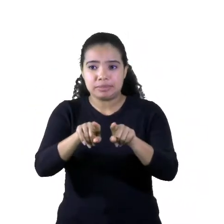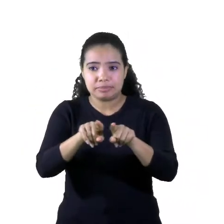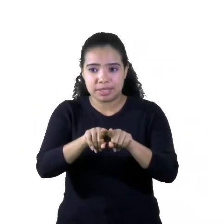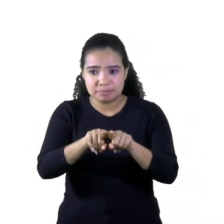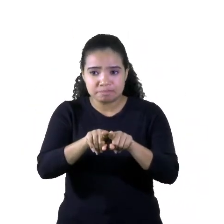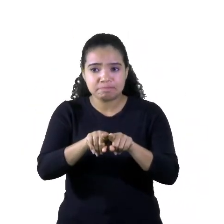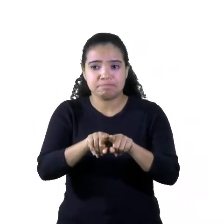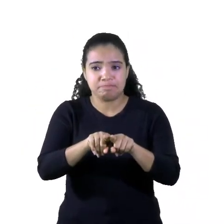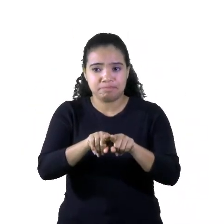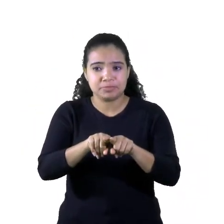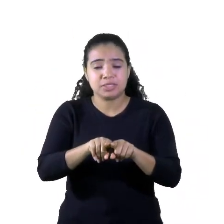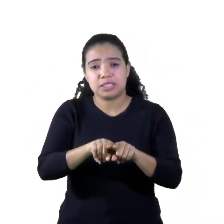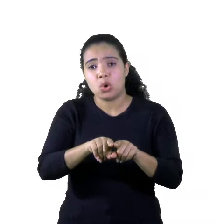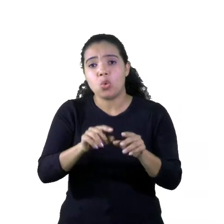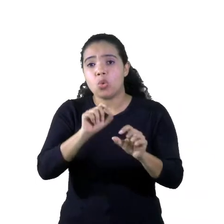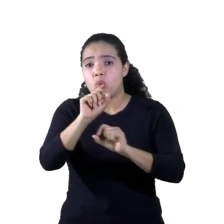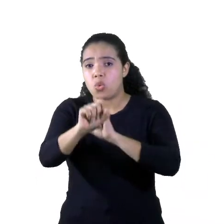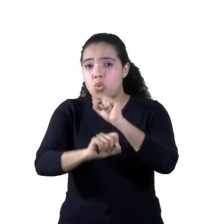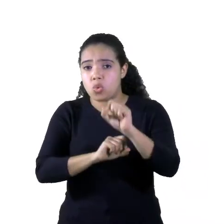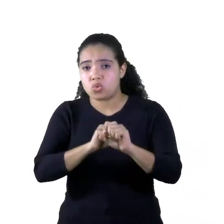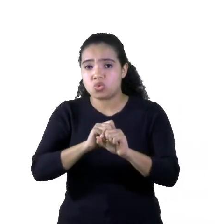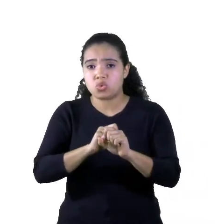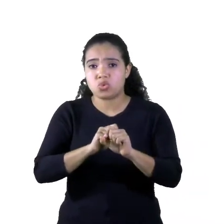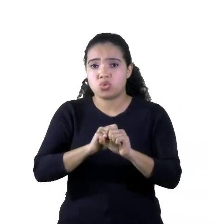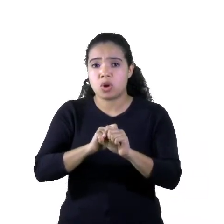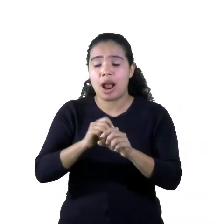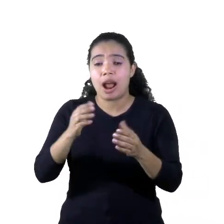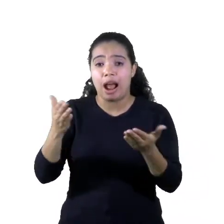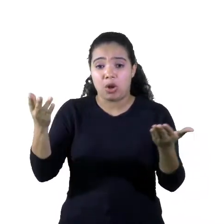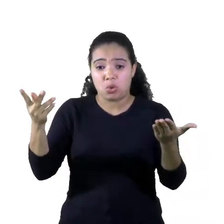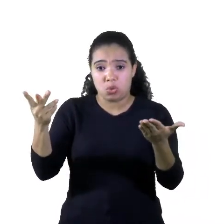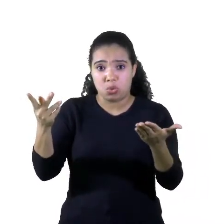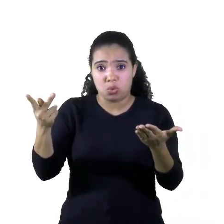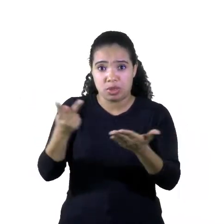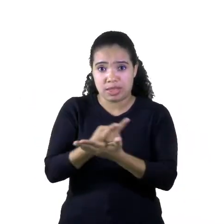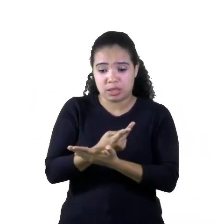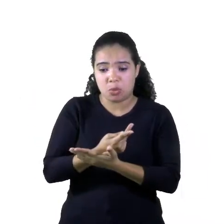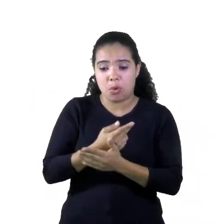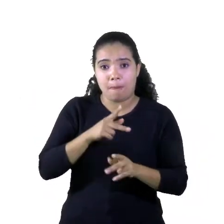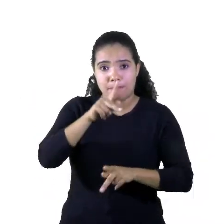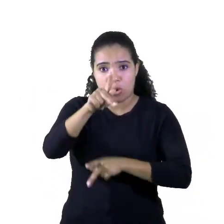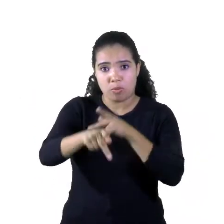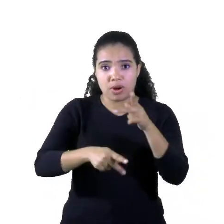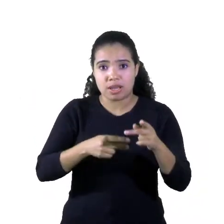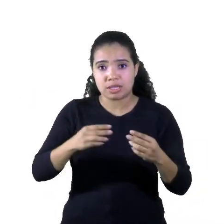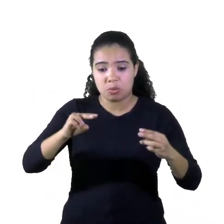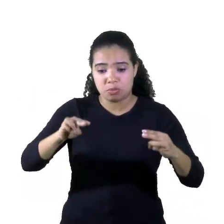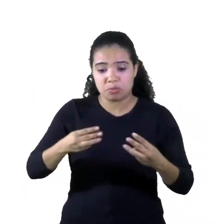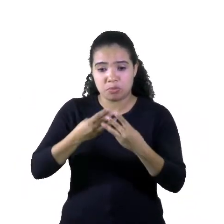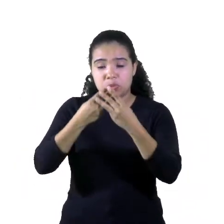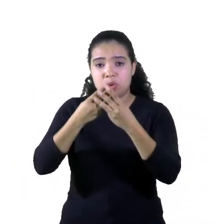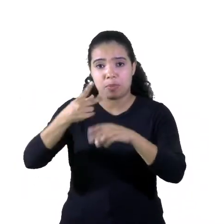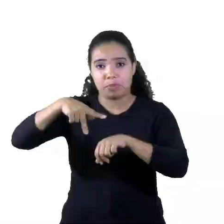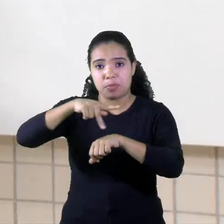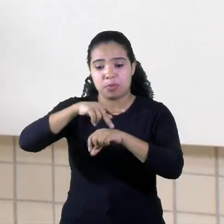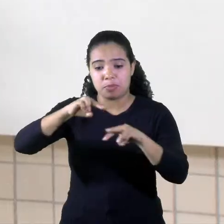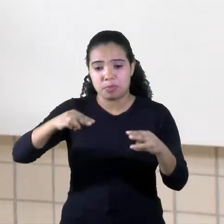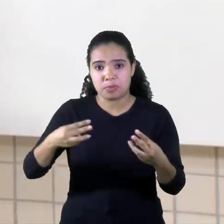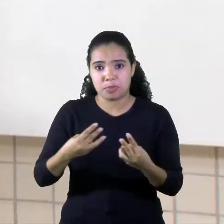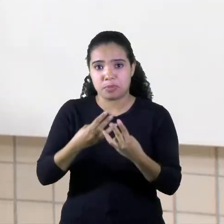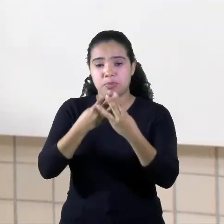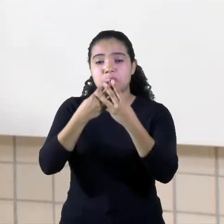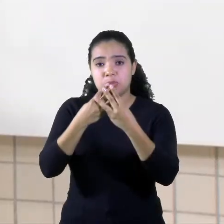extrema que foi o chamado Holocausto Judeu. Pessoas de origem